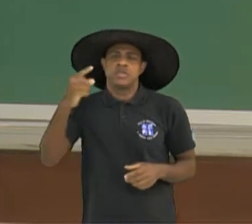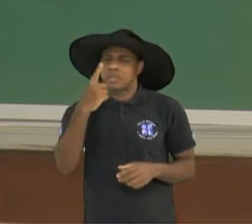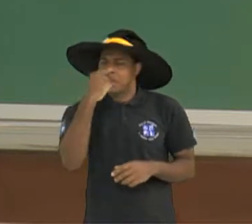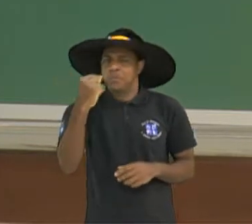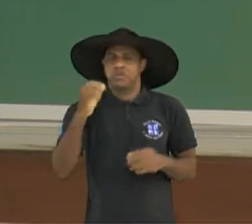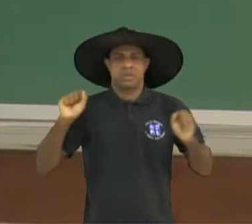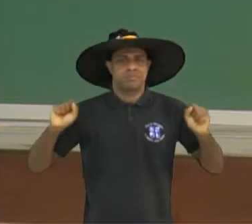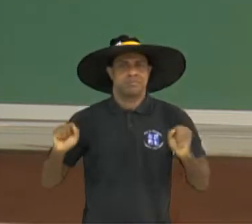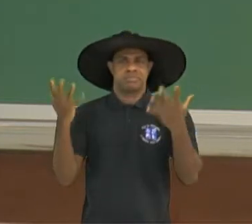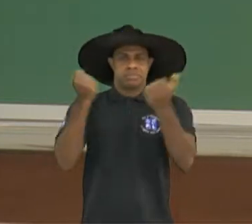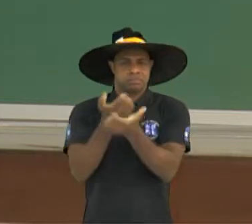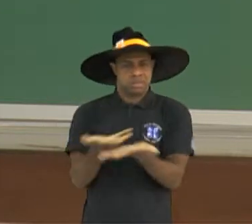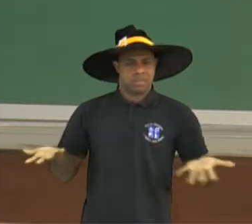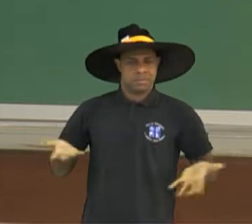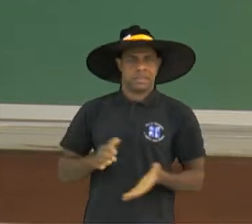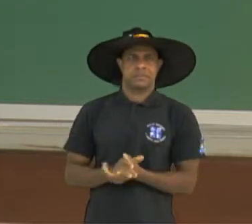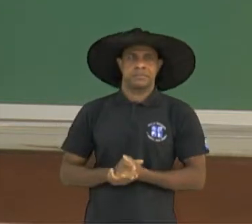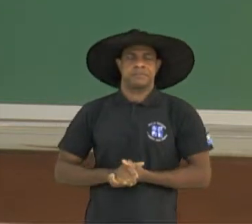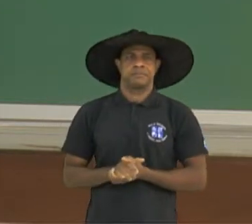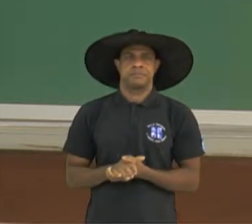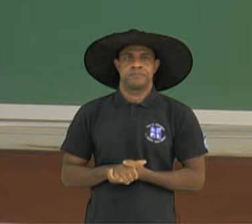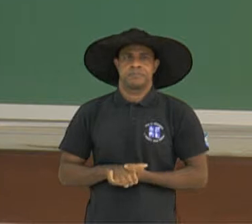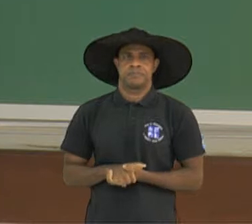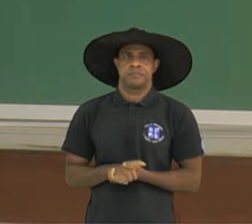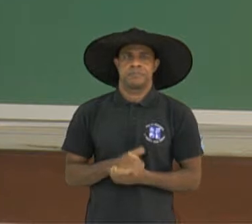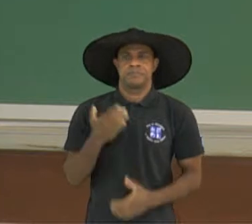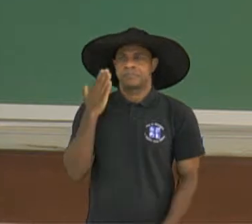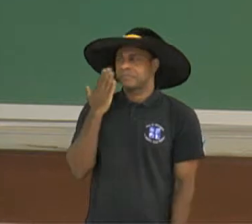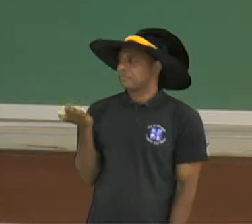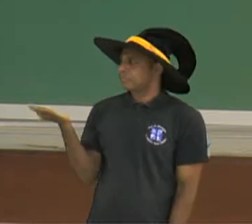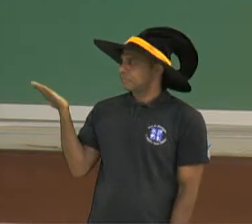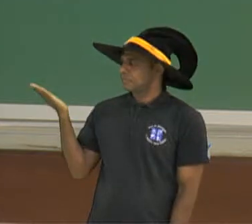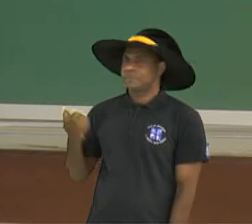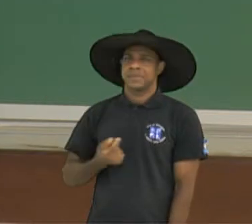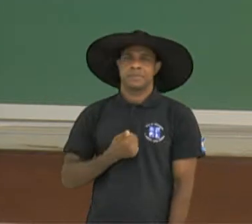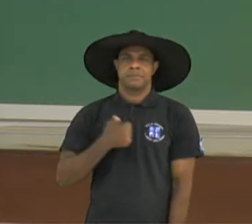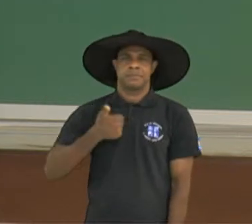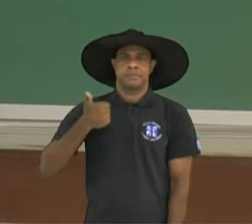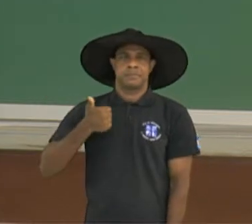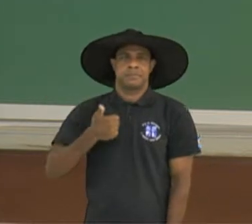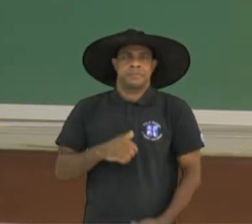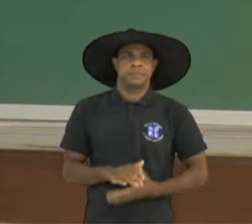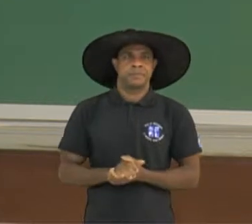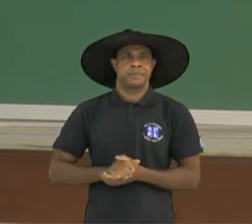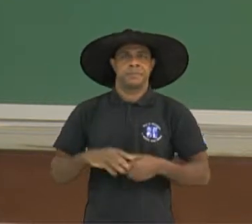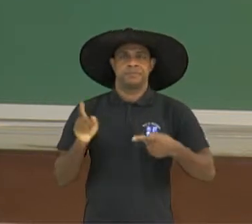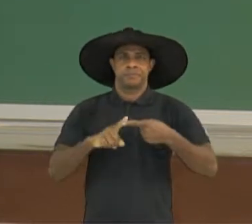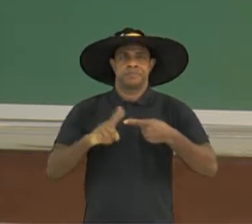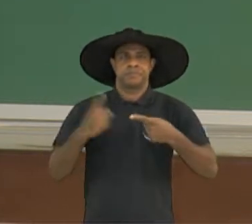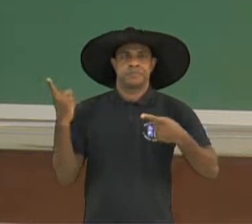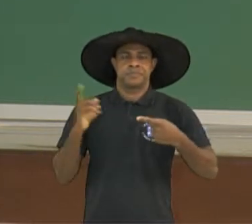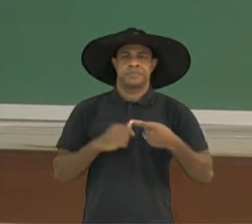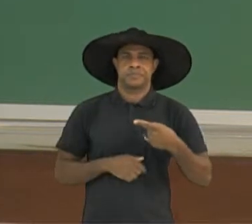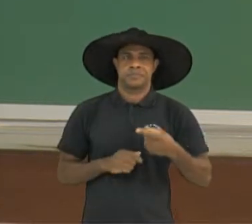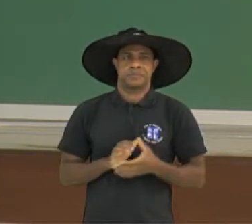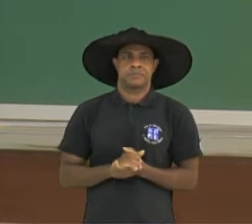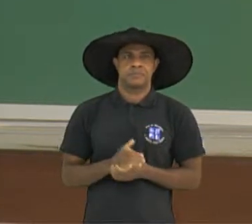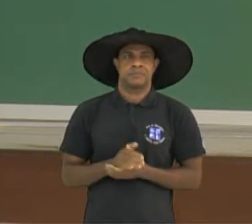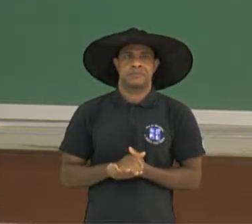resolvendo essas nossas questões, ok? Primeiro, write the symbols of Halloween. Nós temos